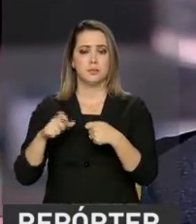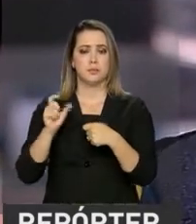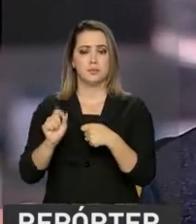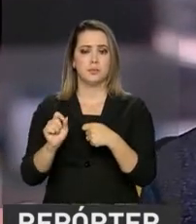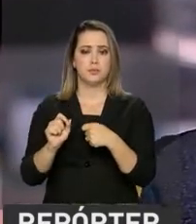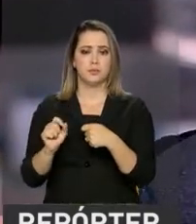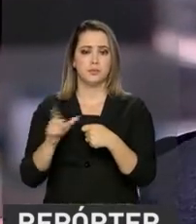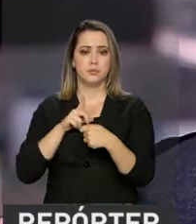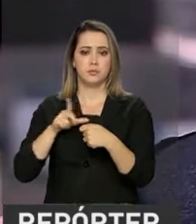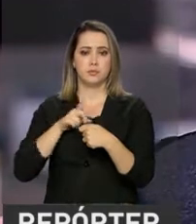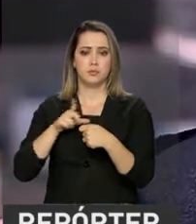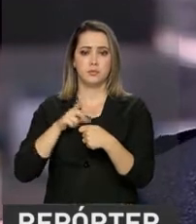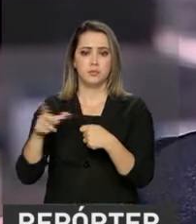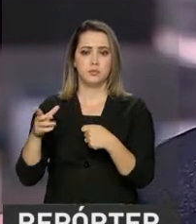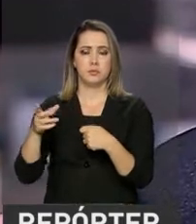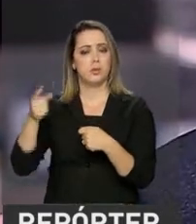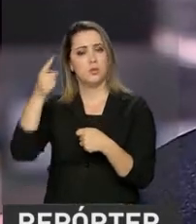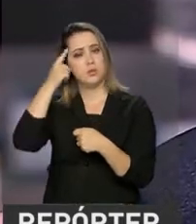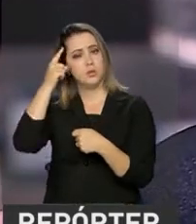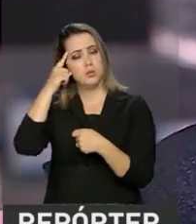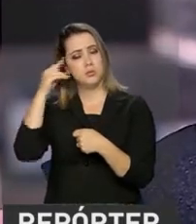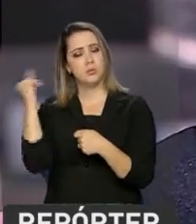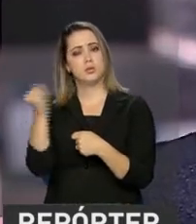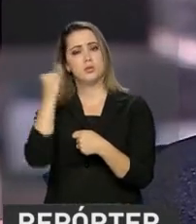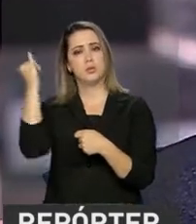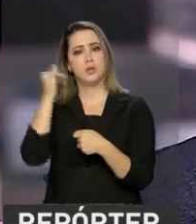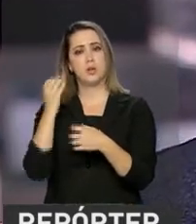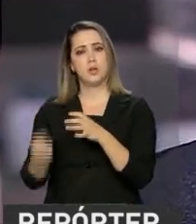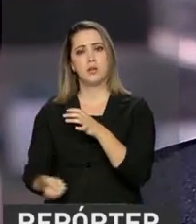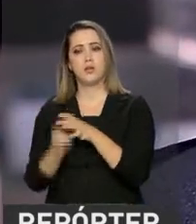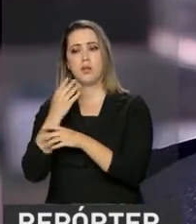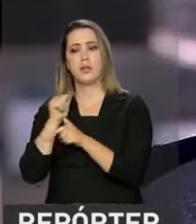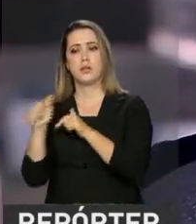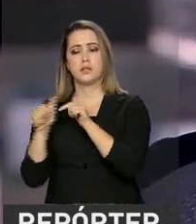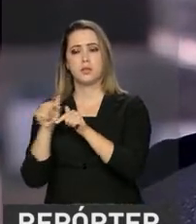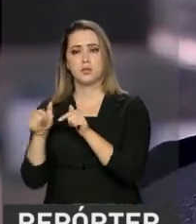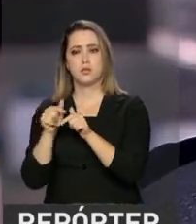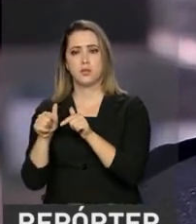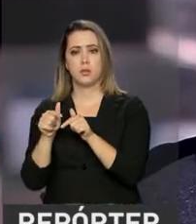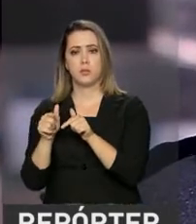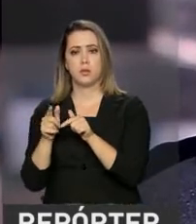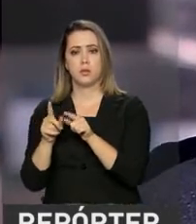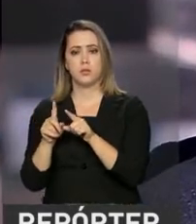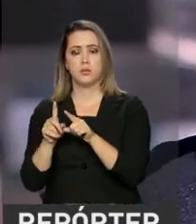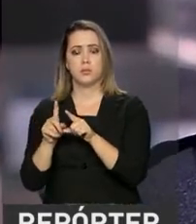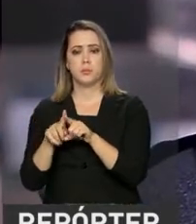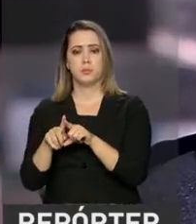que se tenha em mente, fundamentalmente, a criação do emprego e